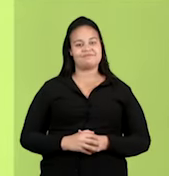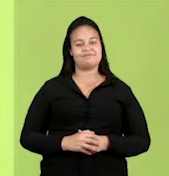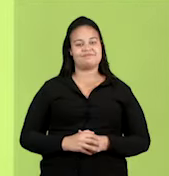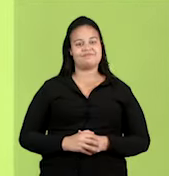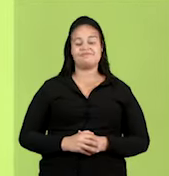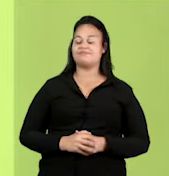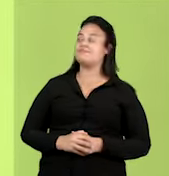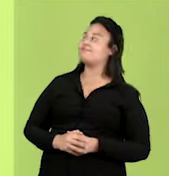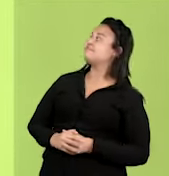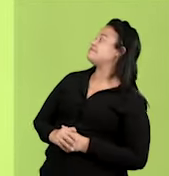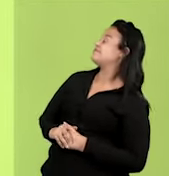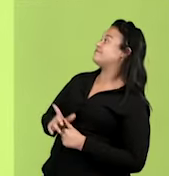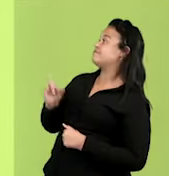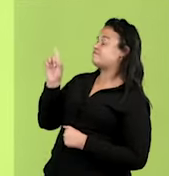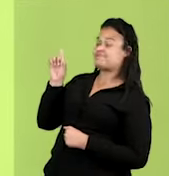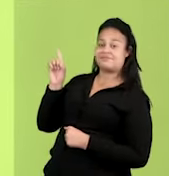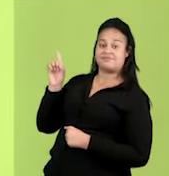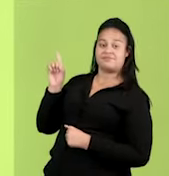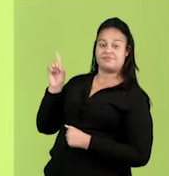O hexágono